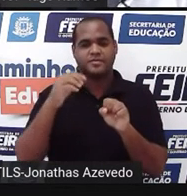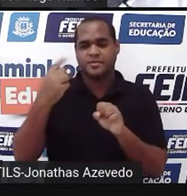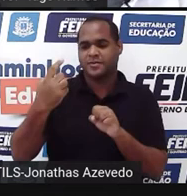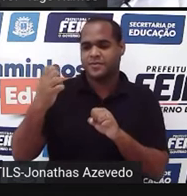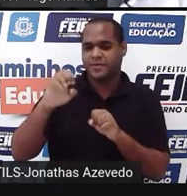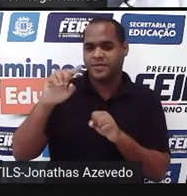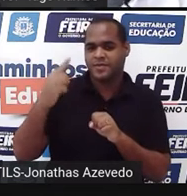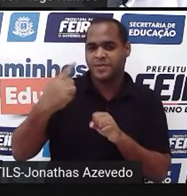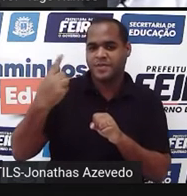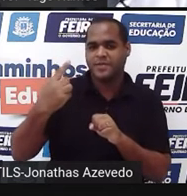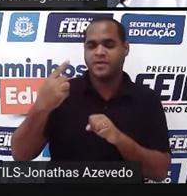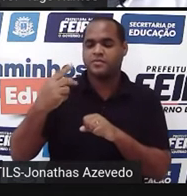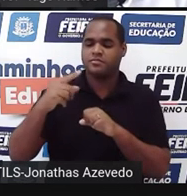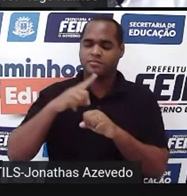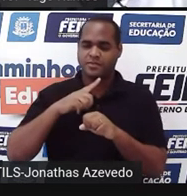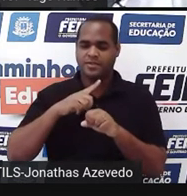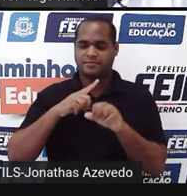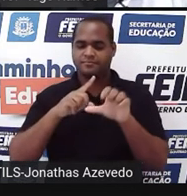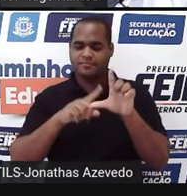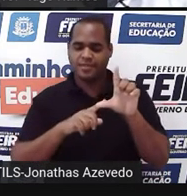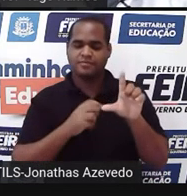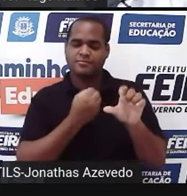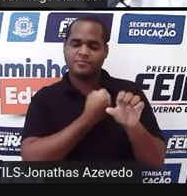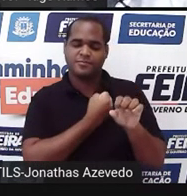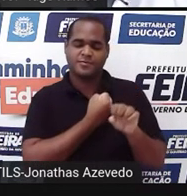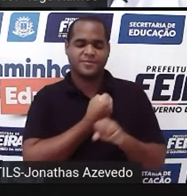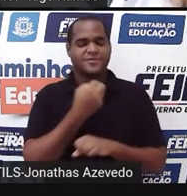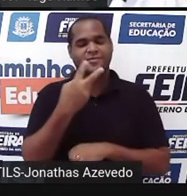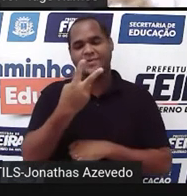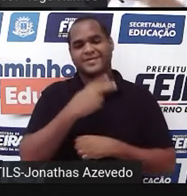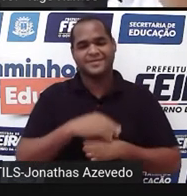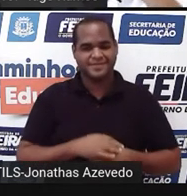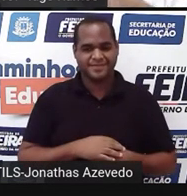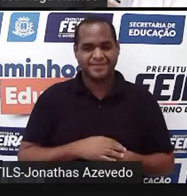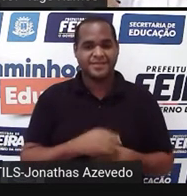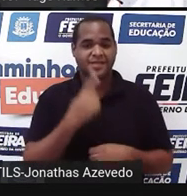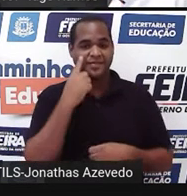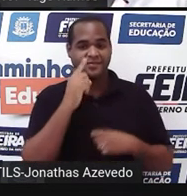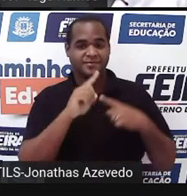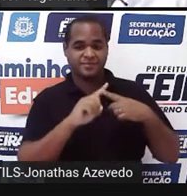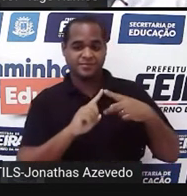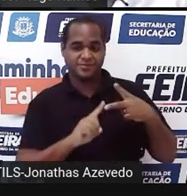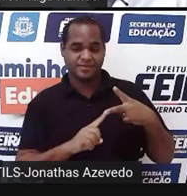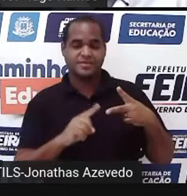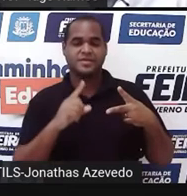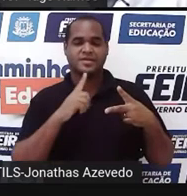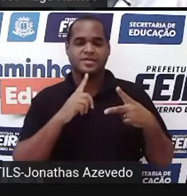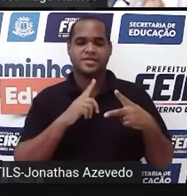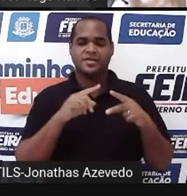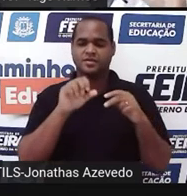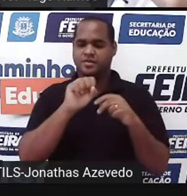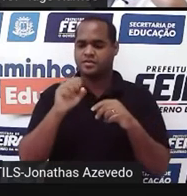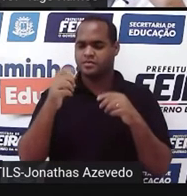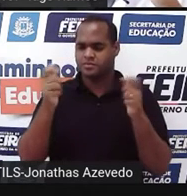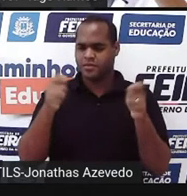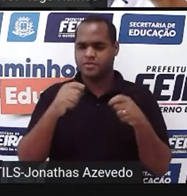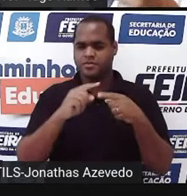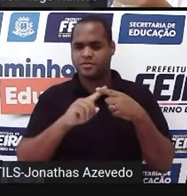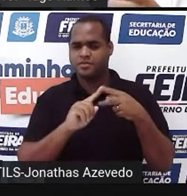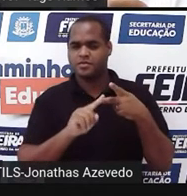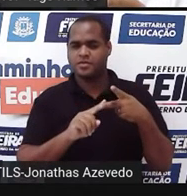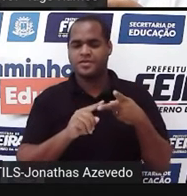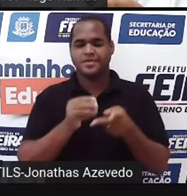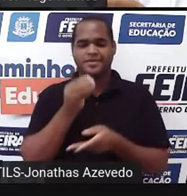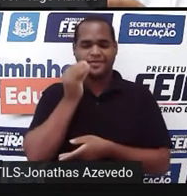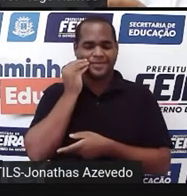primeiro grau que tem duas incógnitas e a gente já viu duas formas de resolver sistemas desse tipo que é